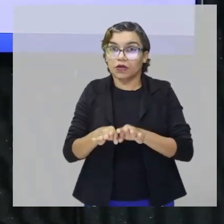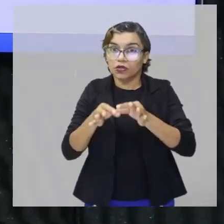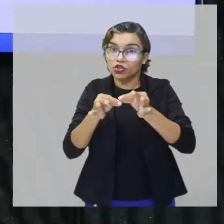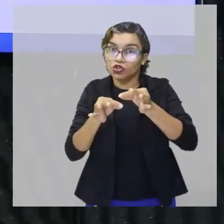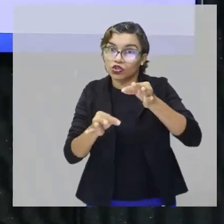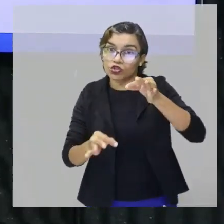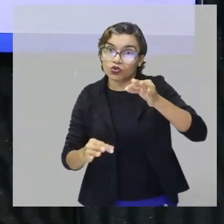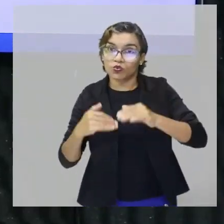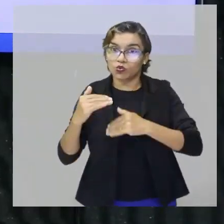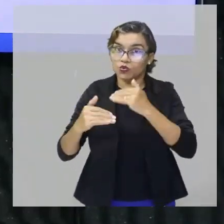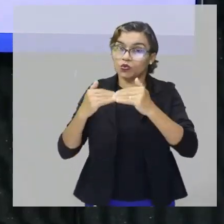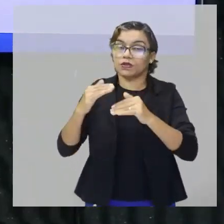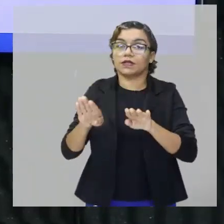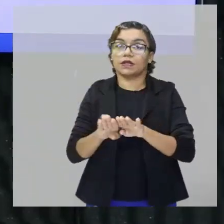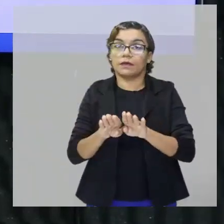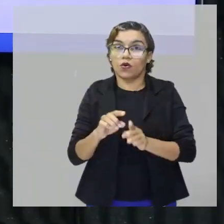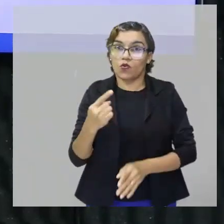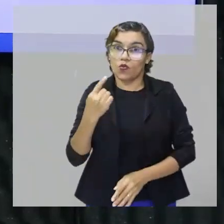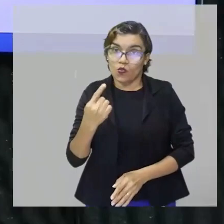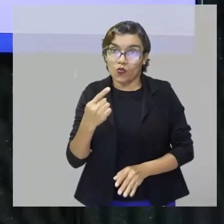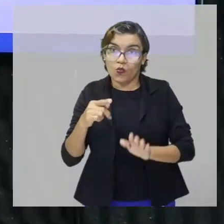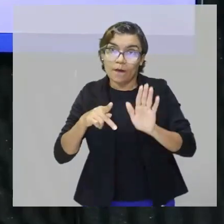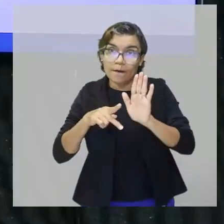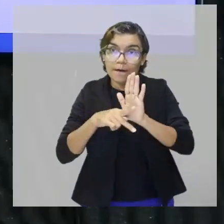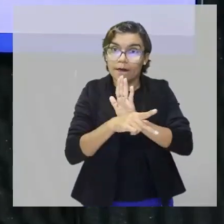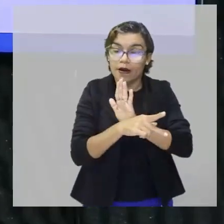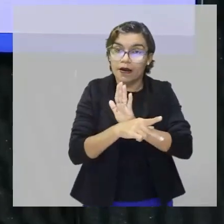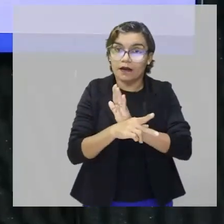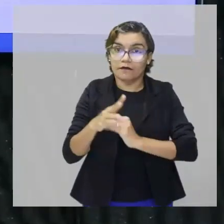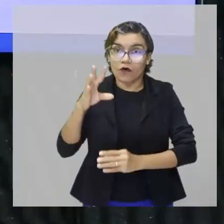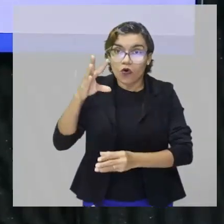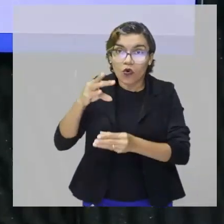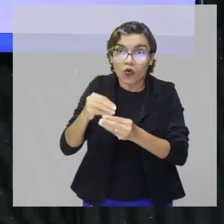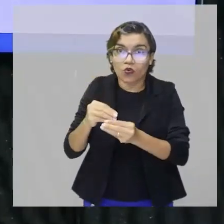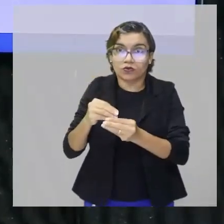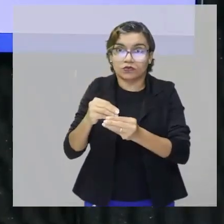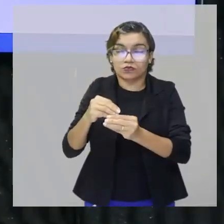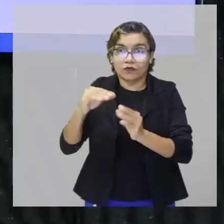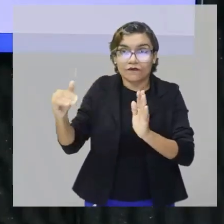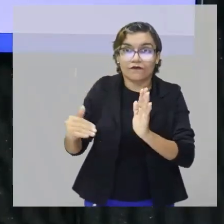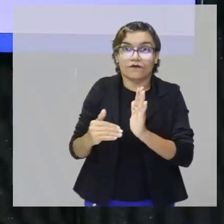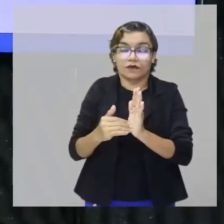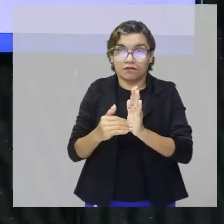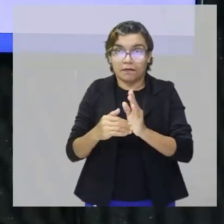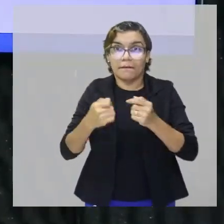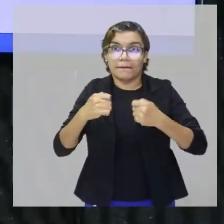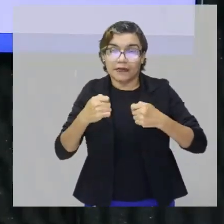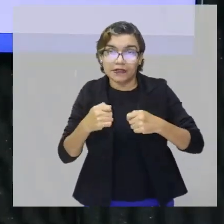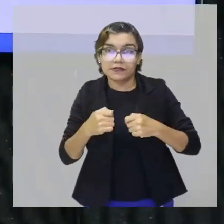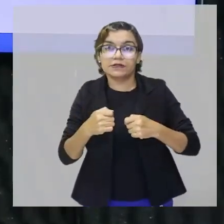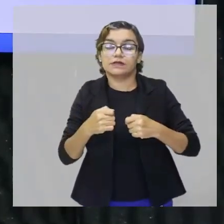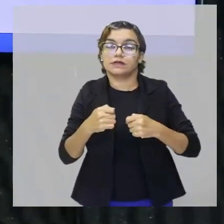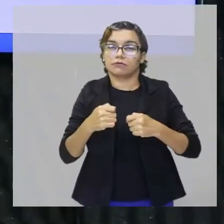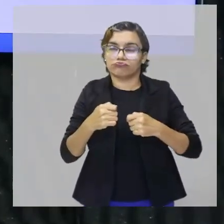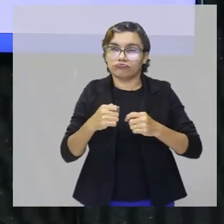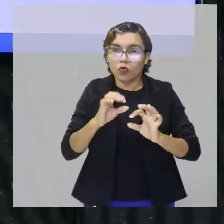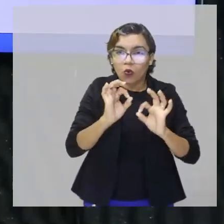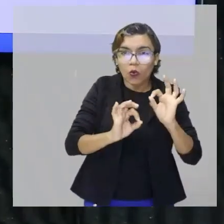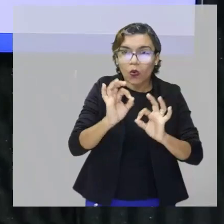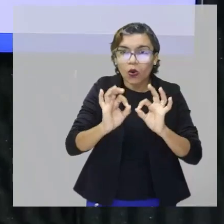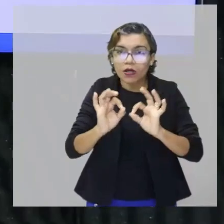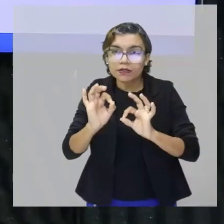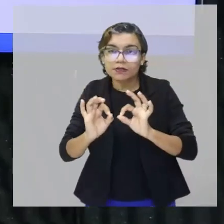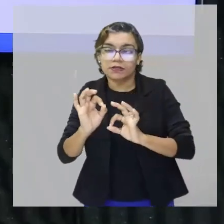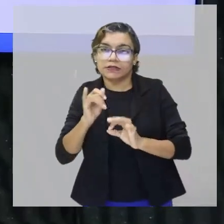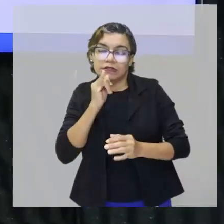conclusão. É importante que esses parágrafos estejam bem delimitados. É importante que saibamos separar o que